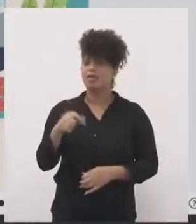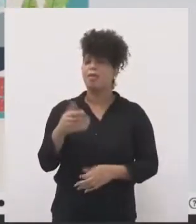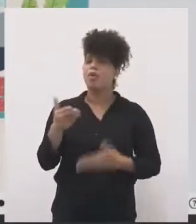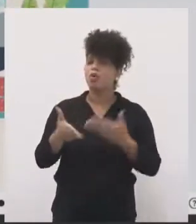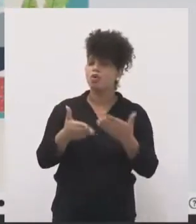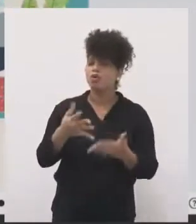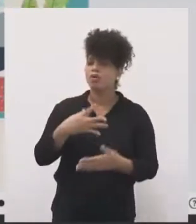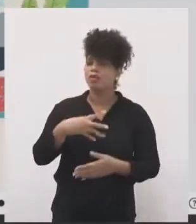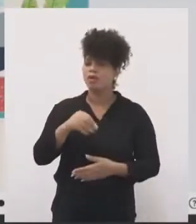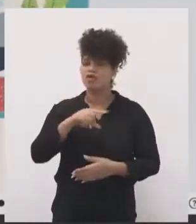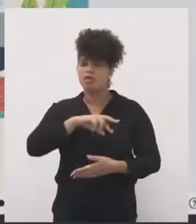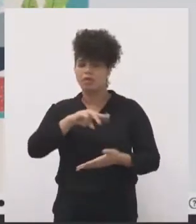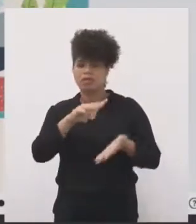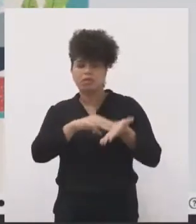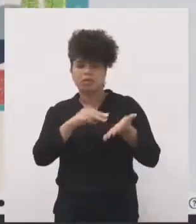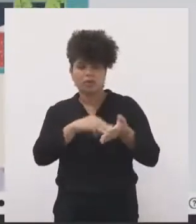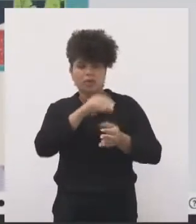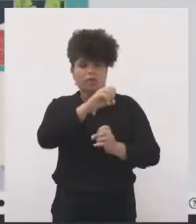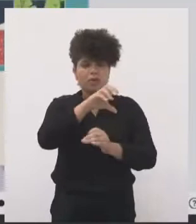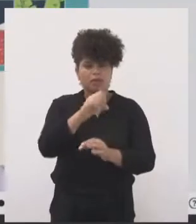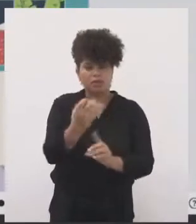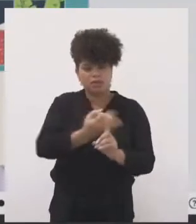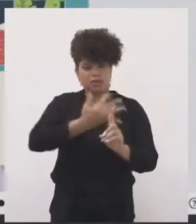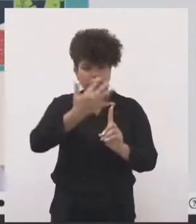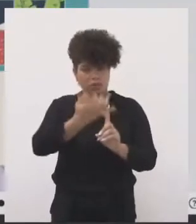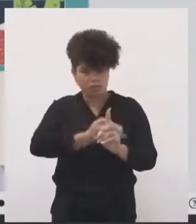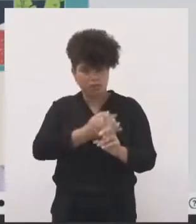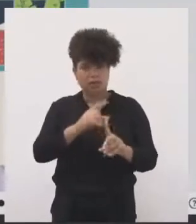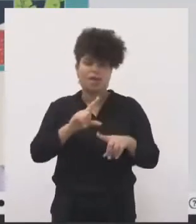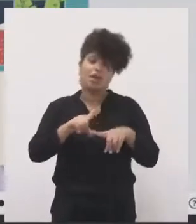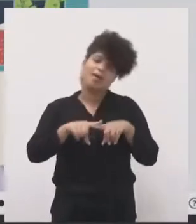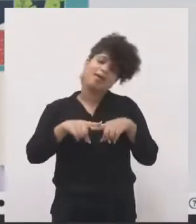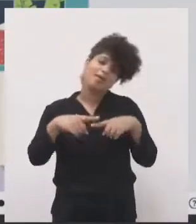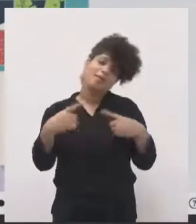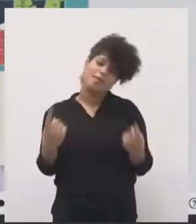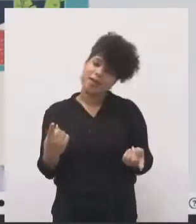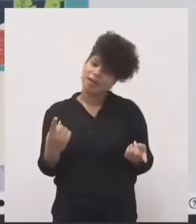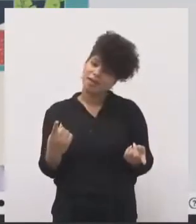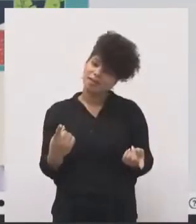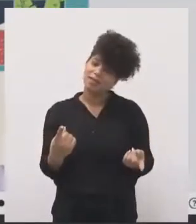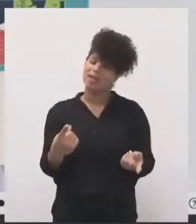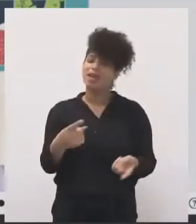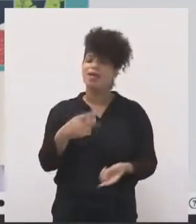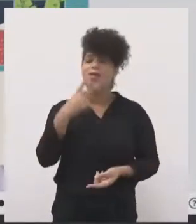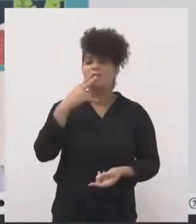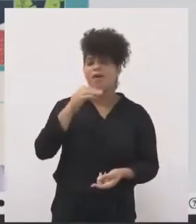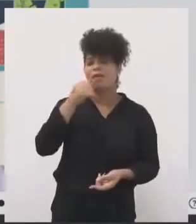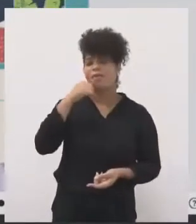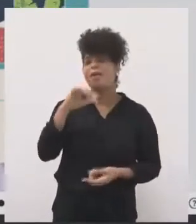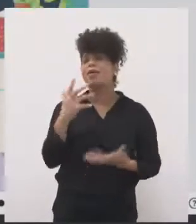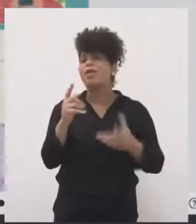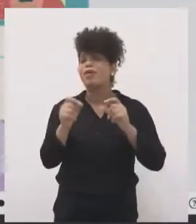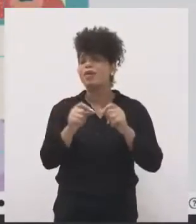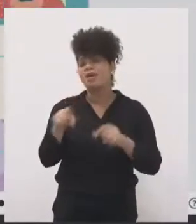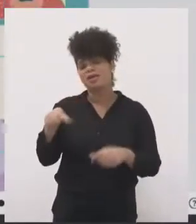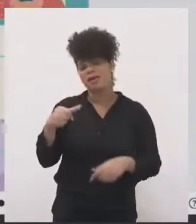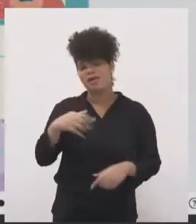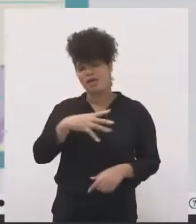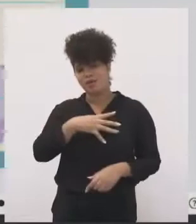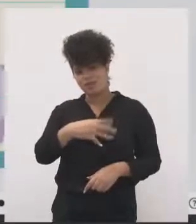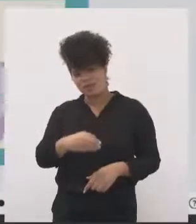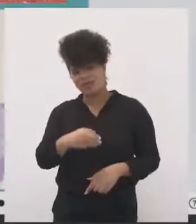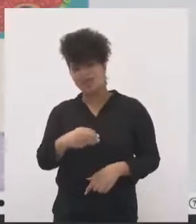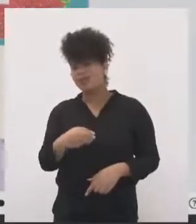diferentes métodos para ensinar e inspirar, mas no fim das contas, tudo que eles querem é que seu filho seja feliz